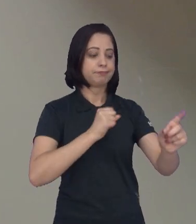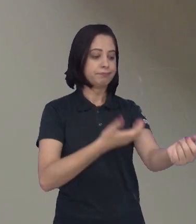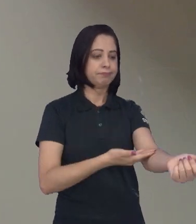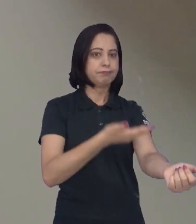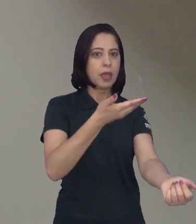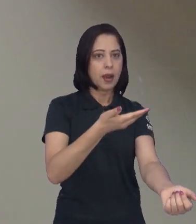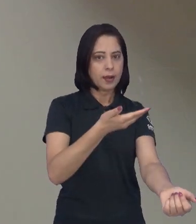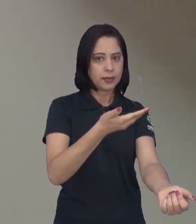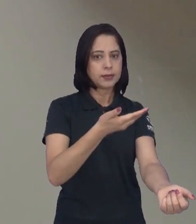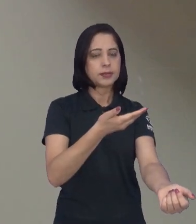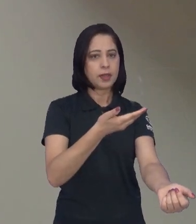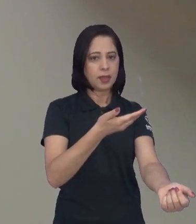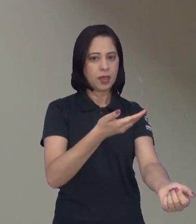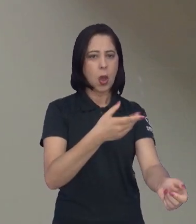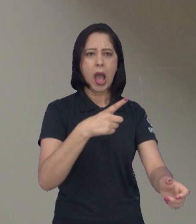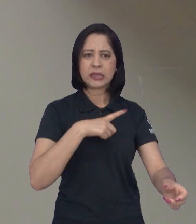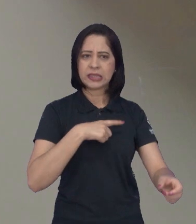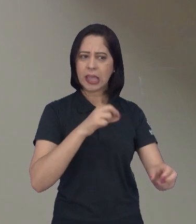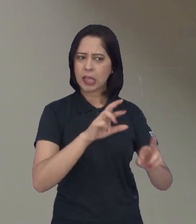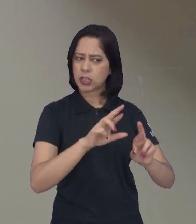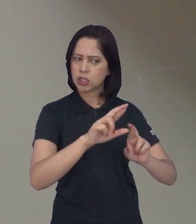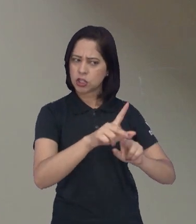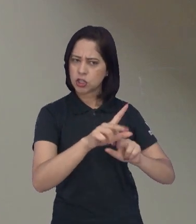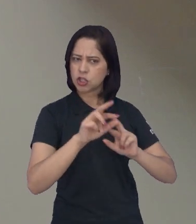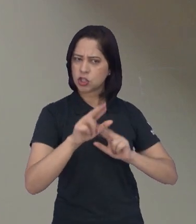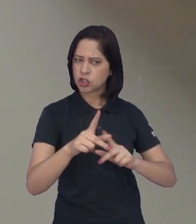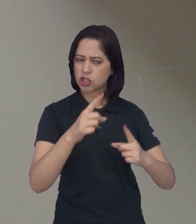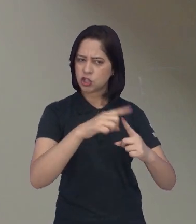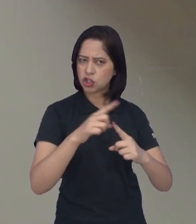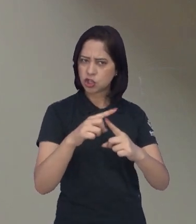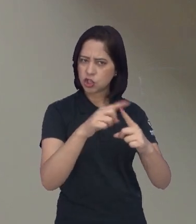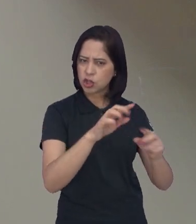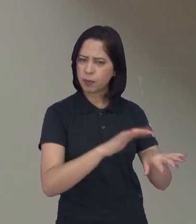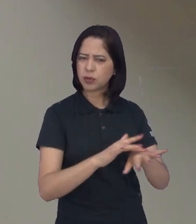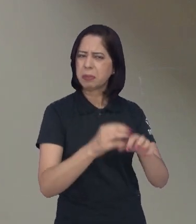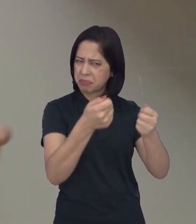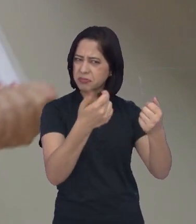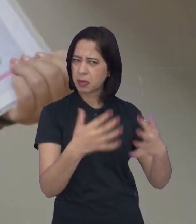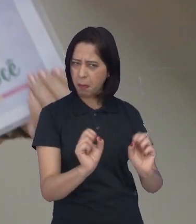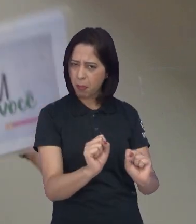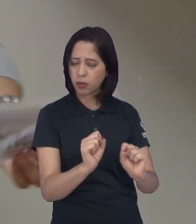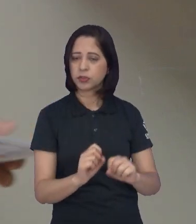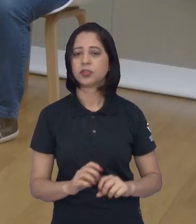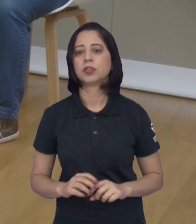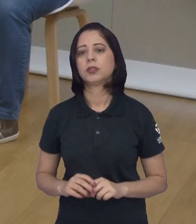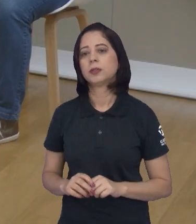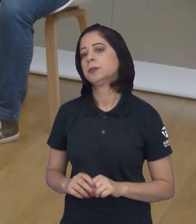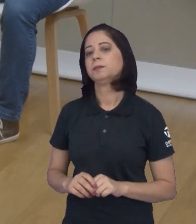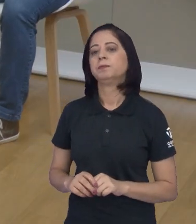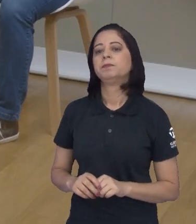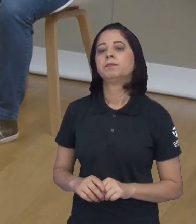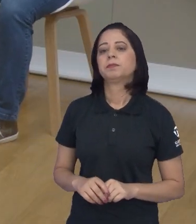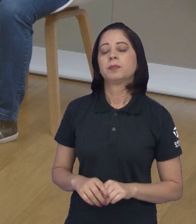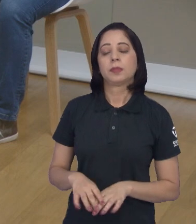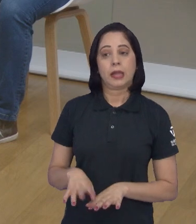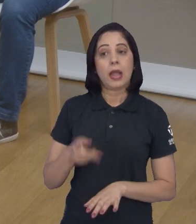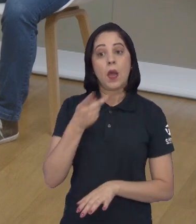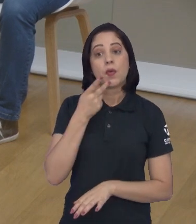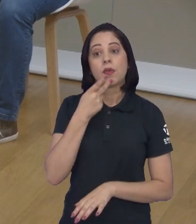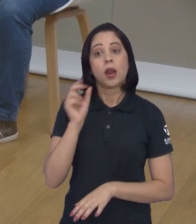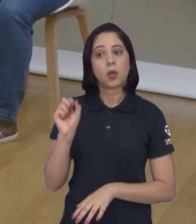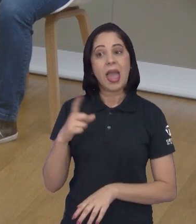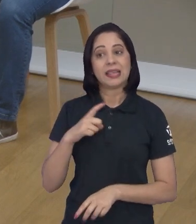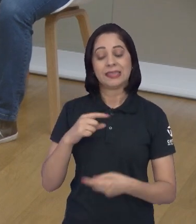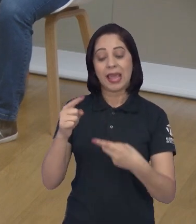existe diferentes tipos né são doenças diferentes explica por favor exato É é como eu sempre falo são